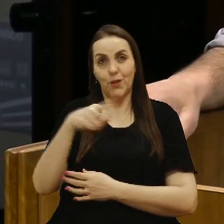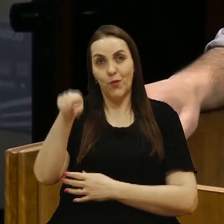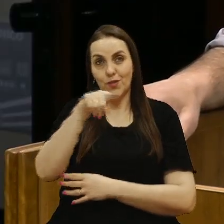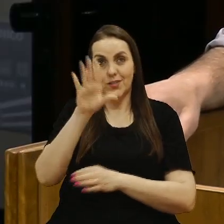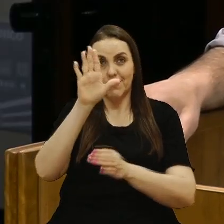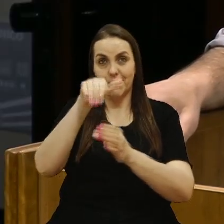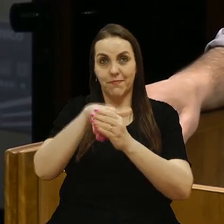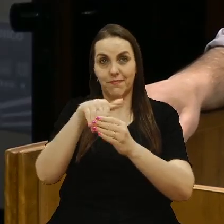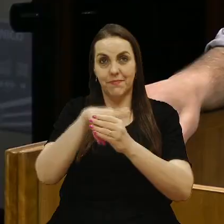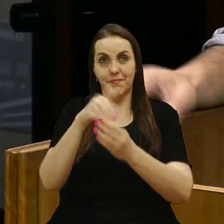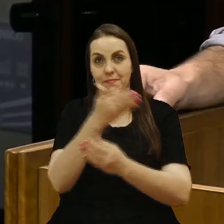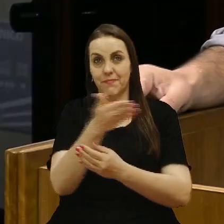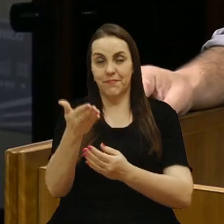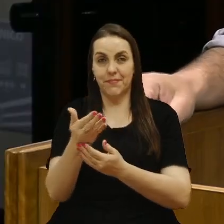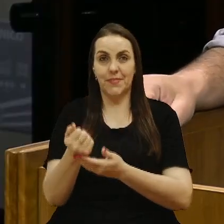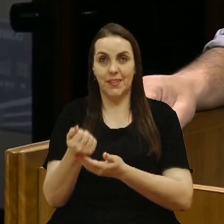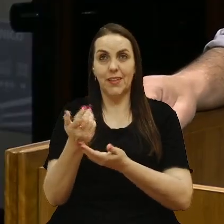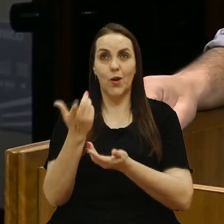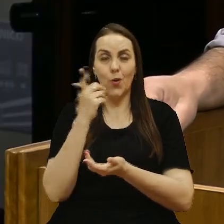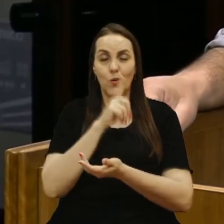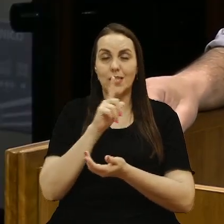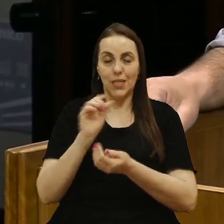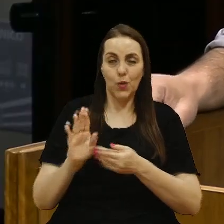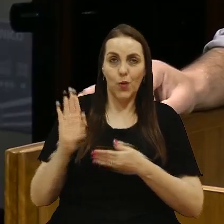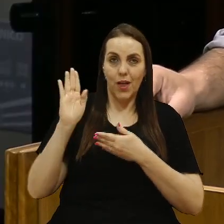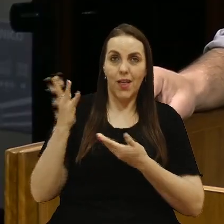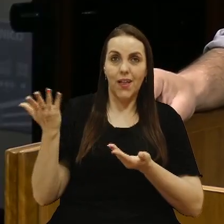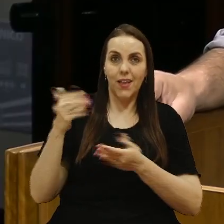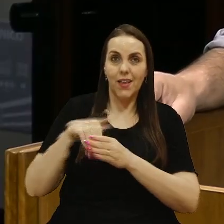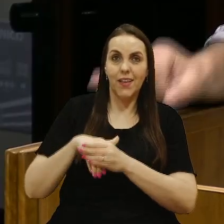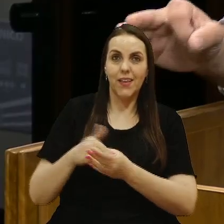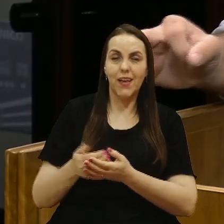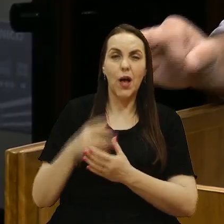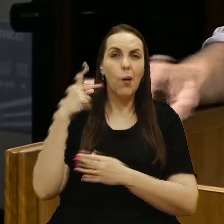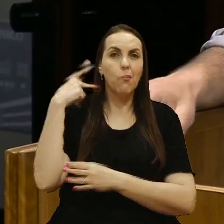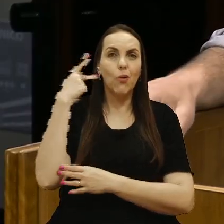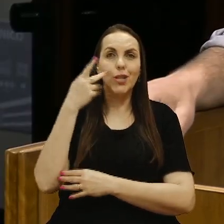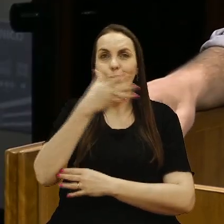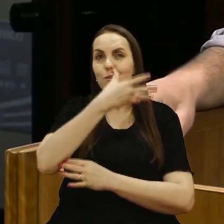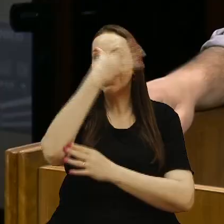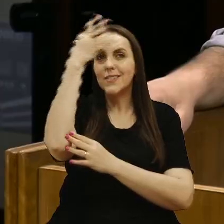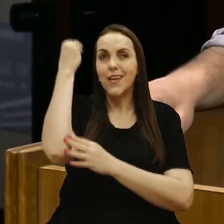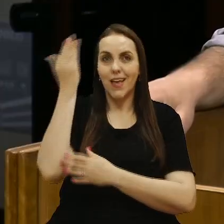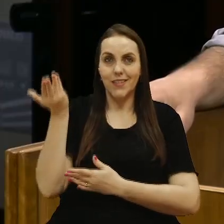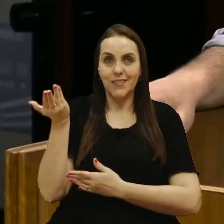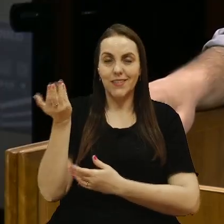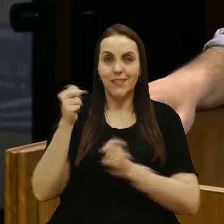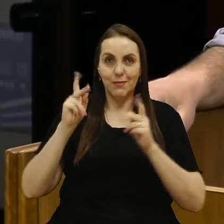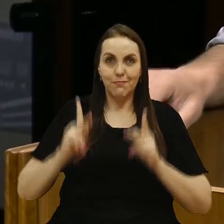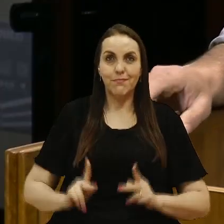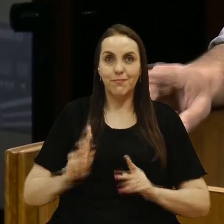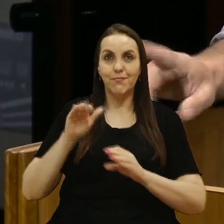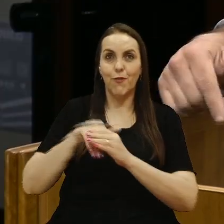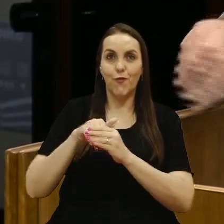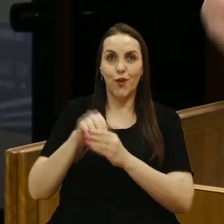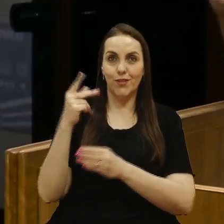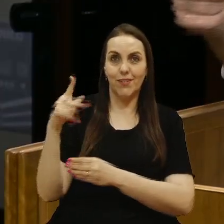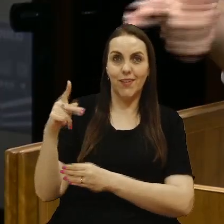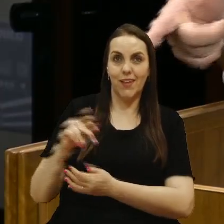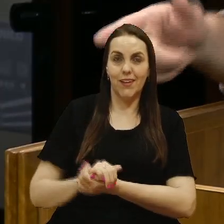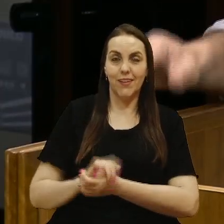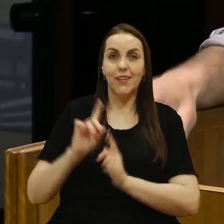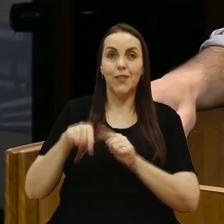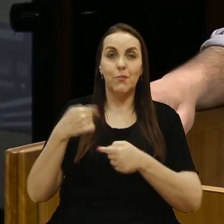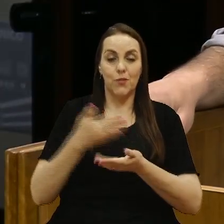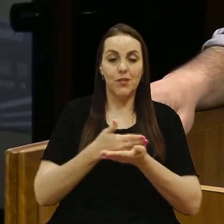inclusive. Então, tem muito político que ele esquece que ele é eleito pelo voto. E aí, a partir do momento que